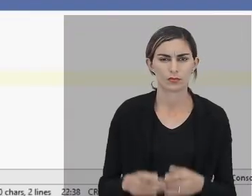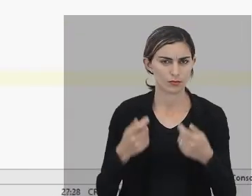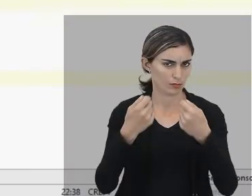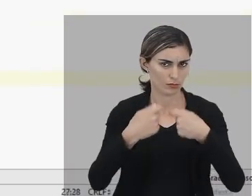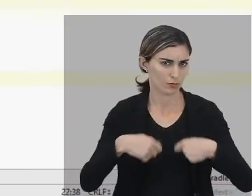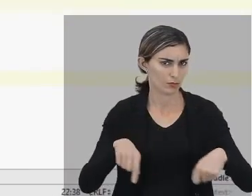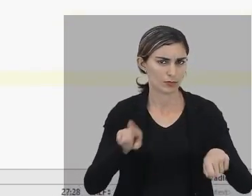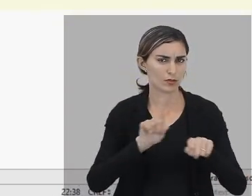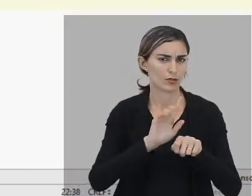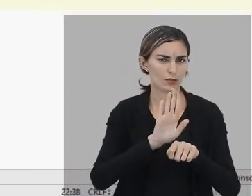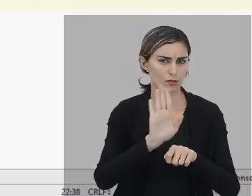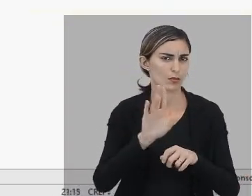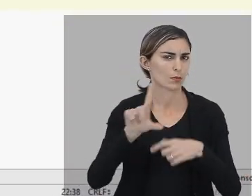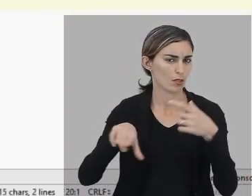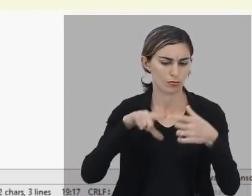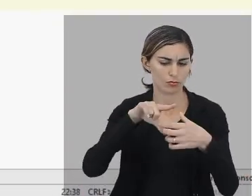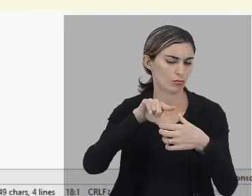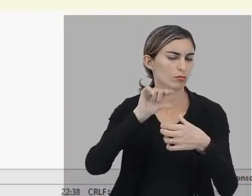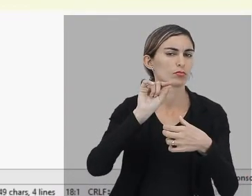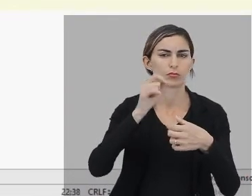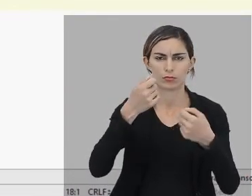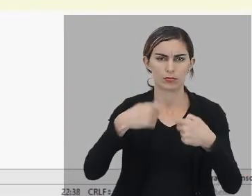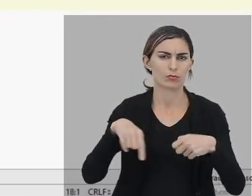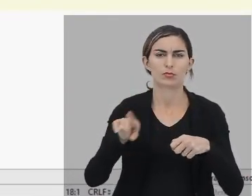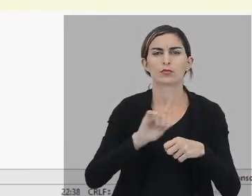Não precisamos mais do sorteio.